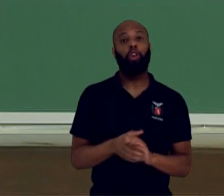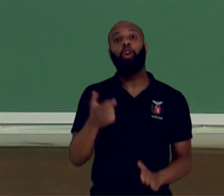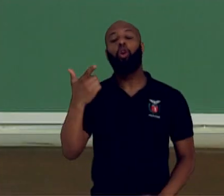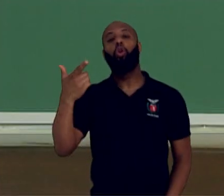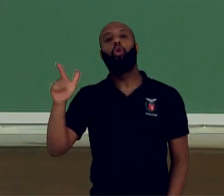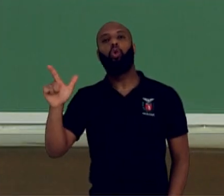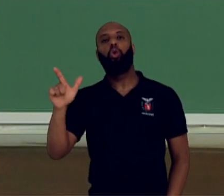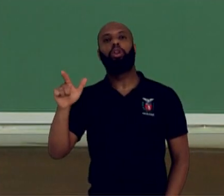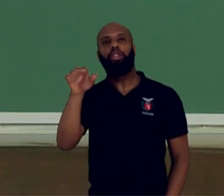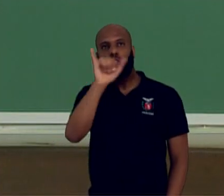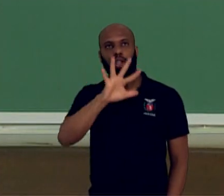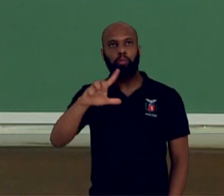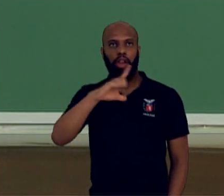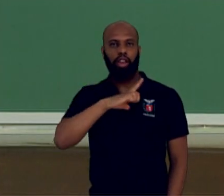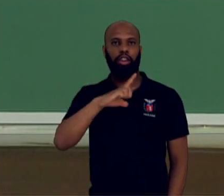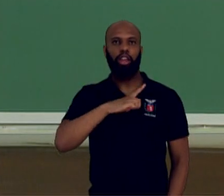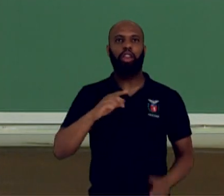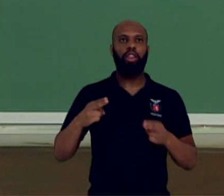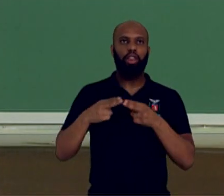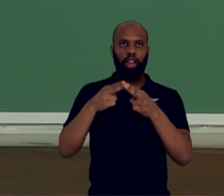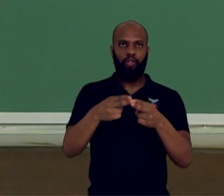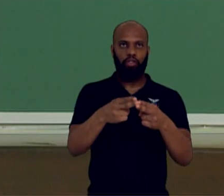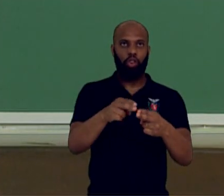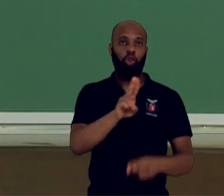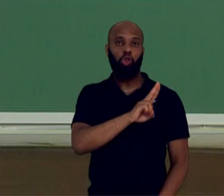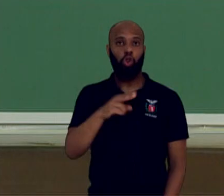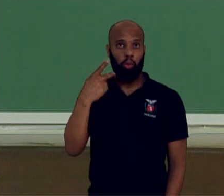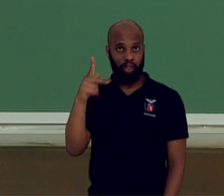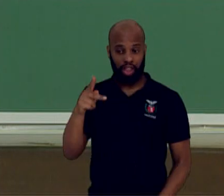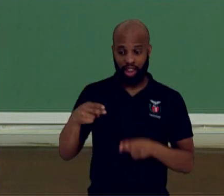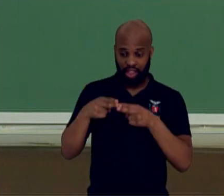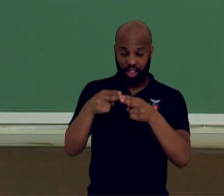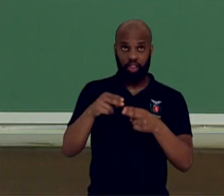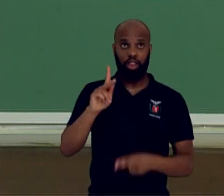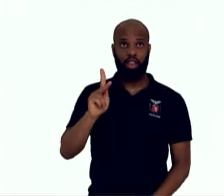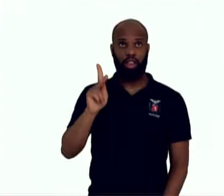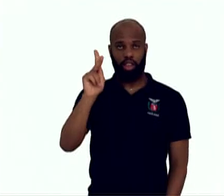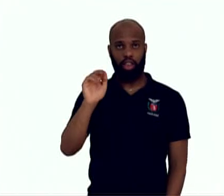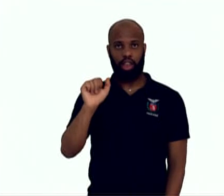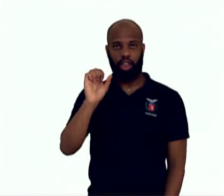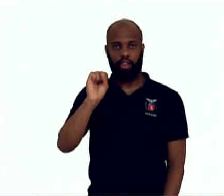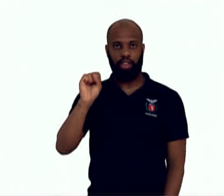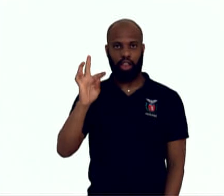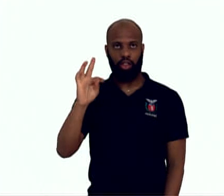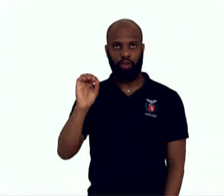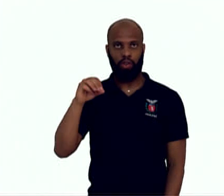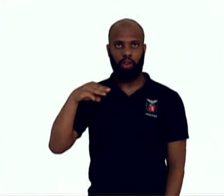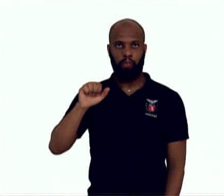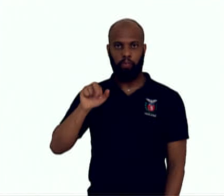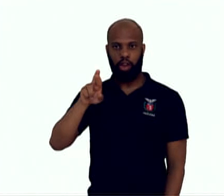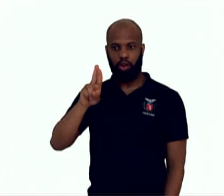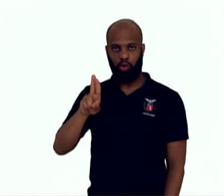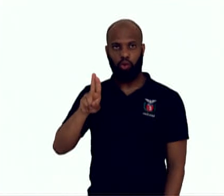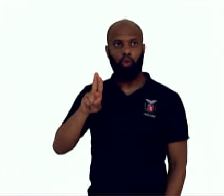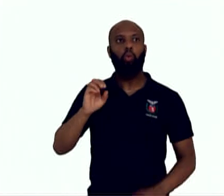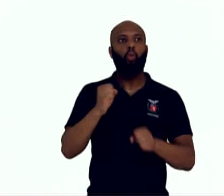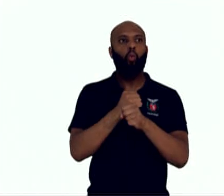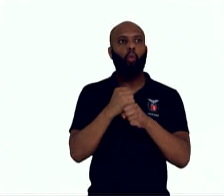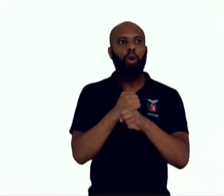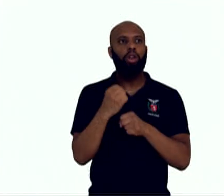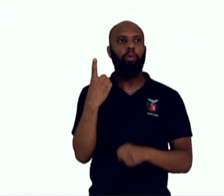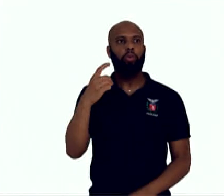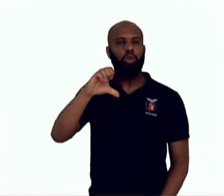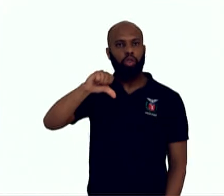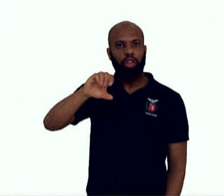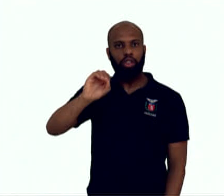um navio, tem um nome, chamado Kassato Maru. Em 1908 ele desembarca no Porto de